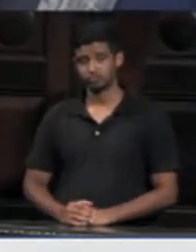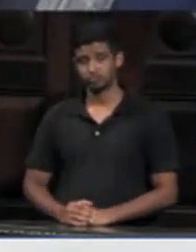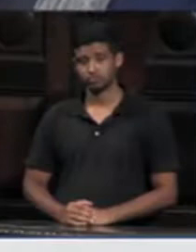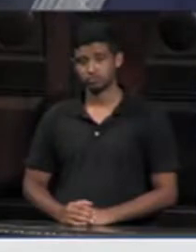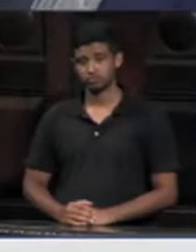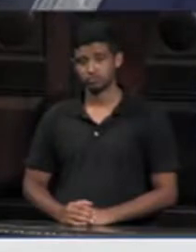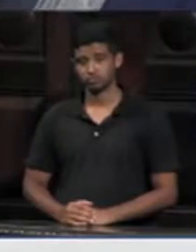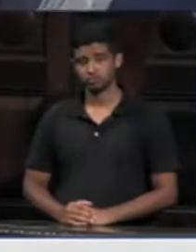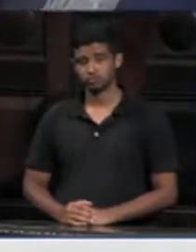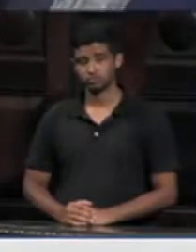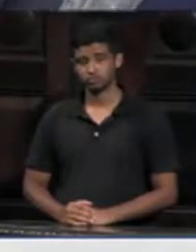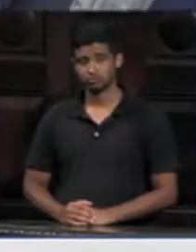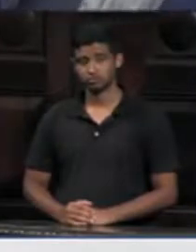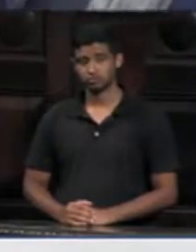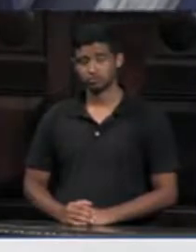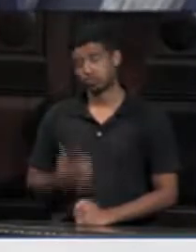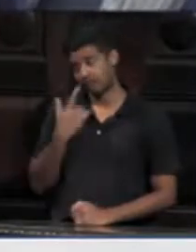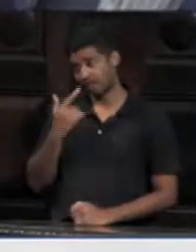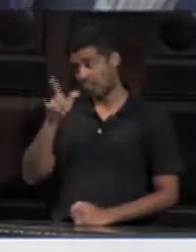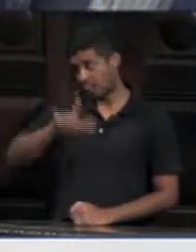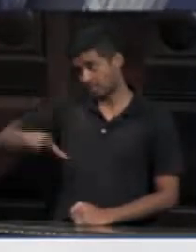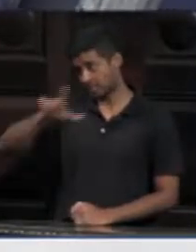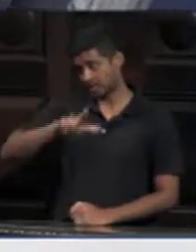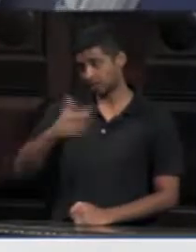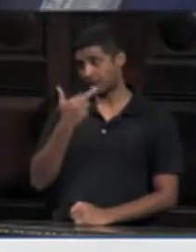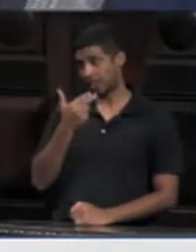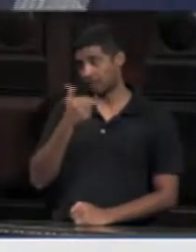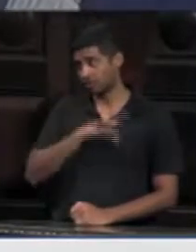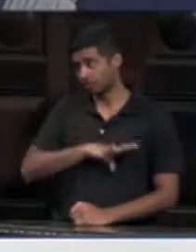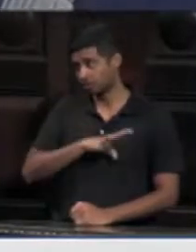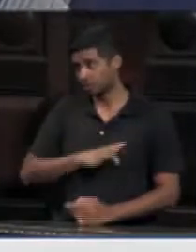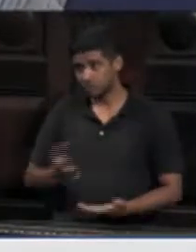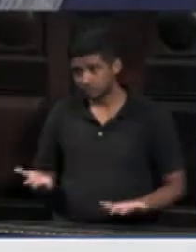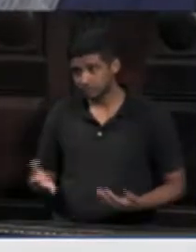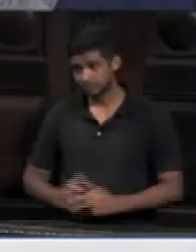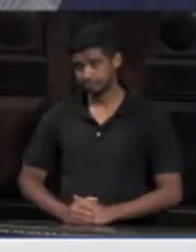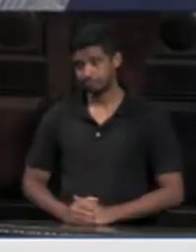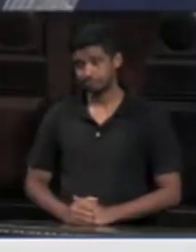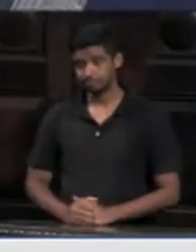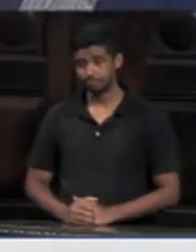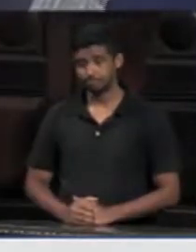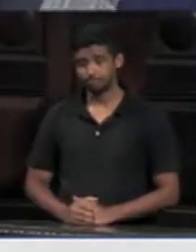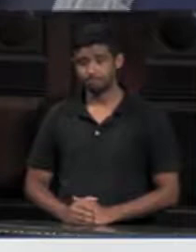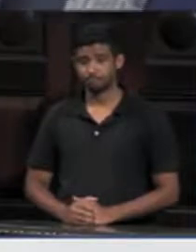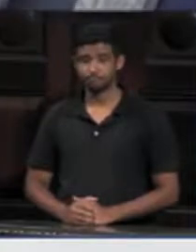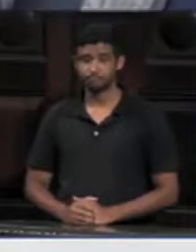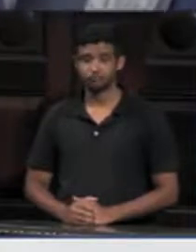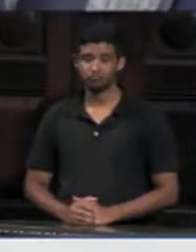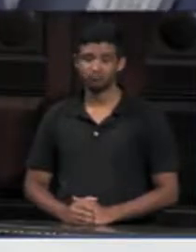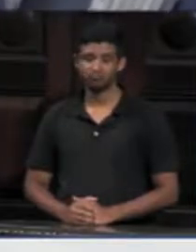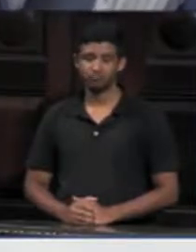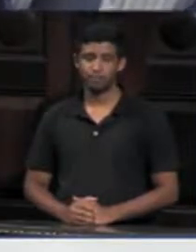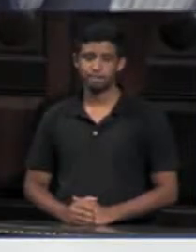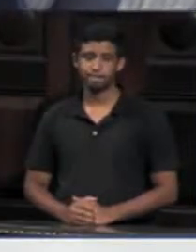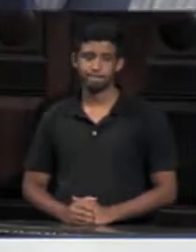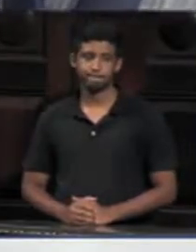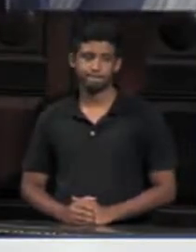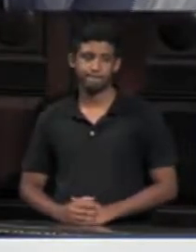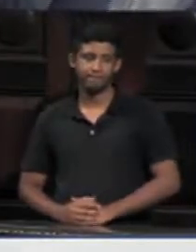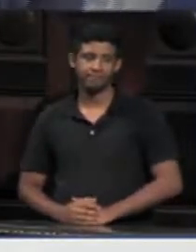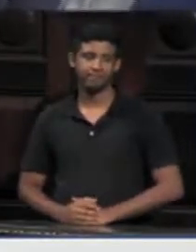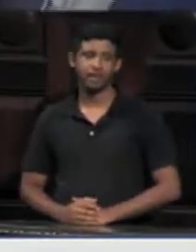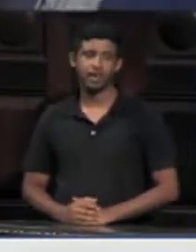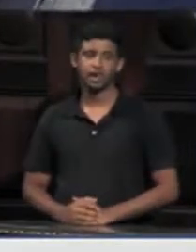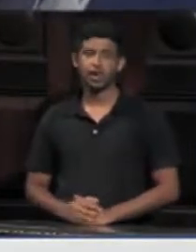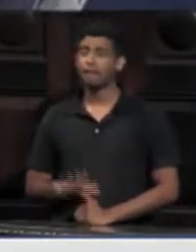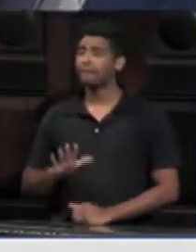Acata? Literatura de língua portuguesa. É porque a tradução vai cair nessa. Mas vai restringir muito. Mas, meu querido, mas por que eu